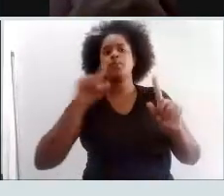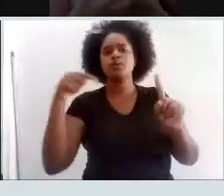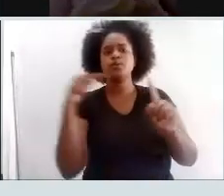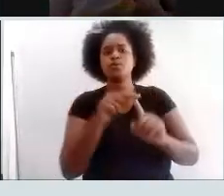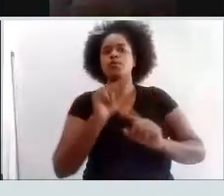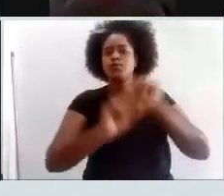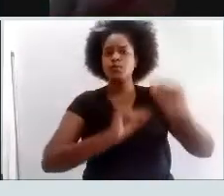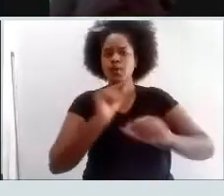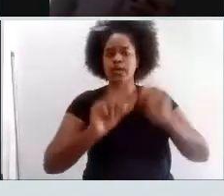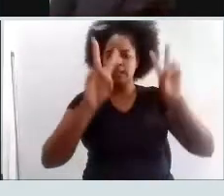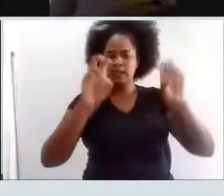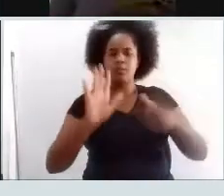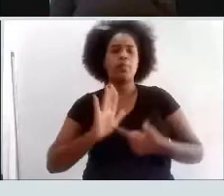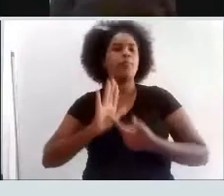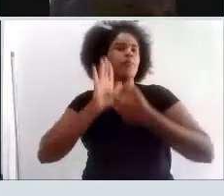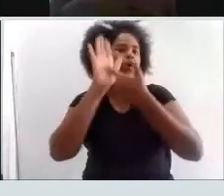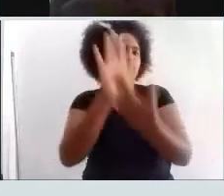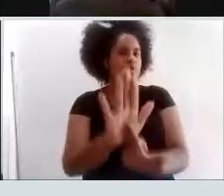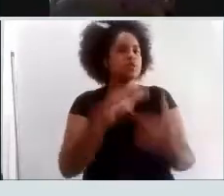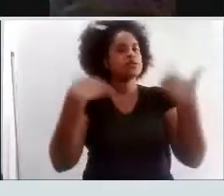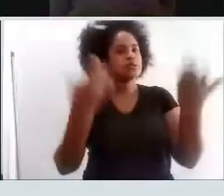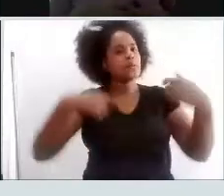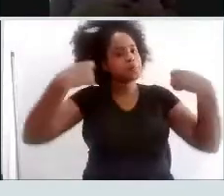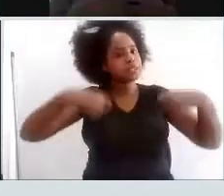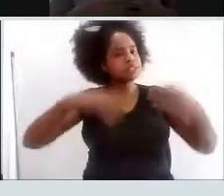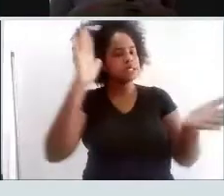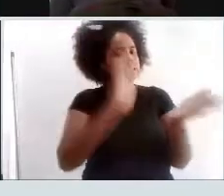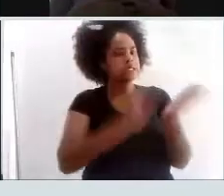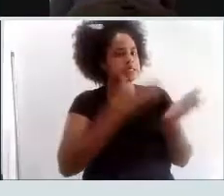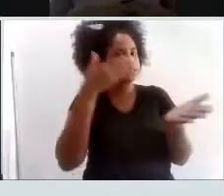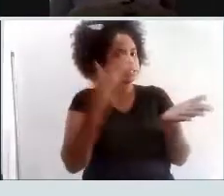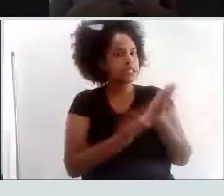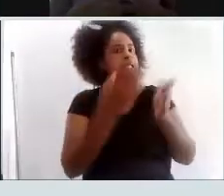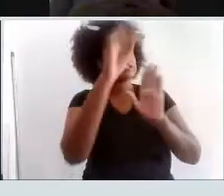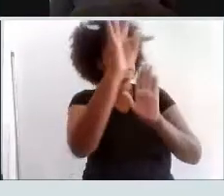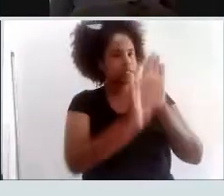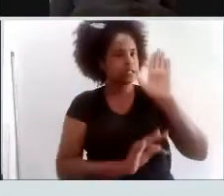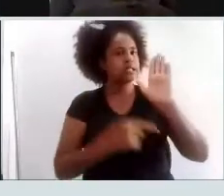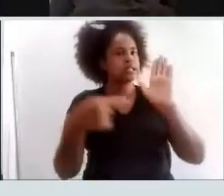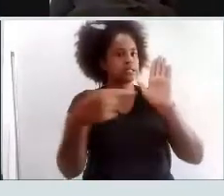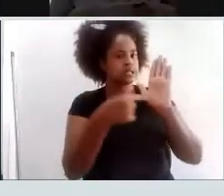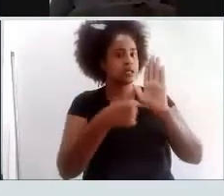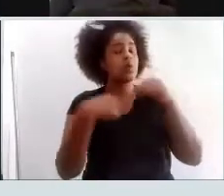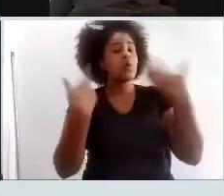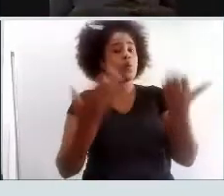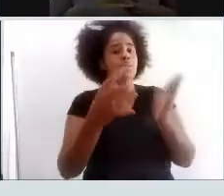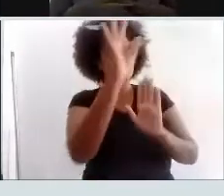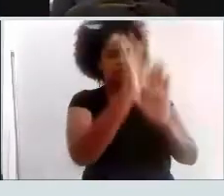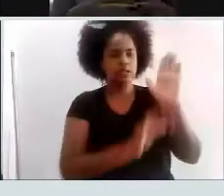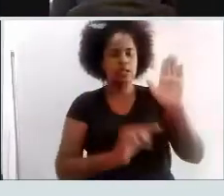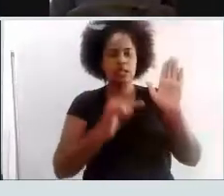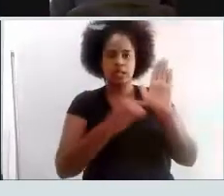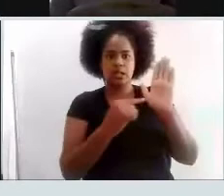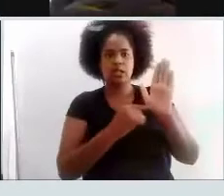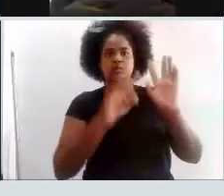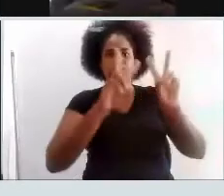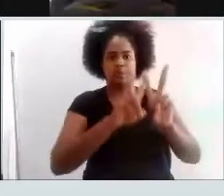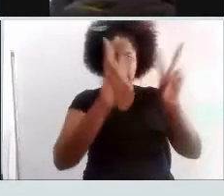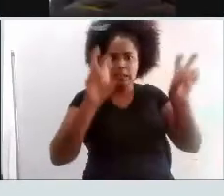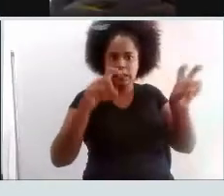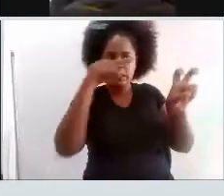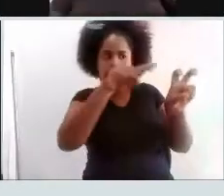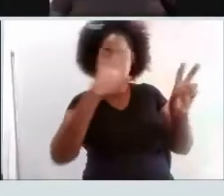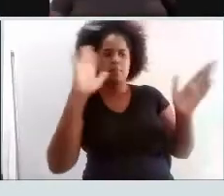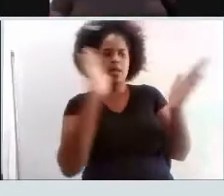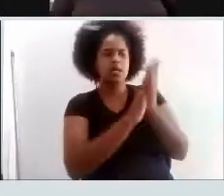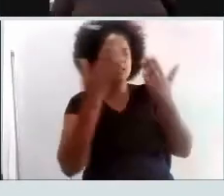isso a gente precisa o quê? Interpretar aquele texto. No momento que a gente interpretar aquele tema, desculpa. No momento que a